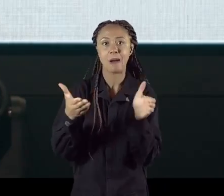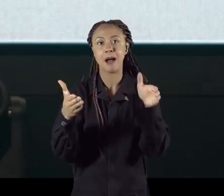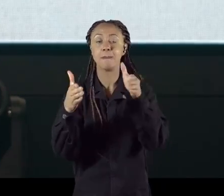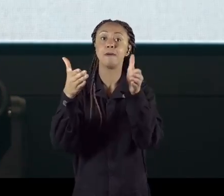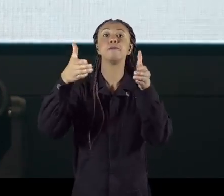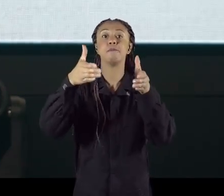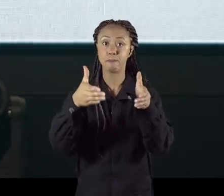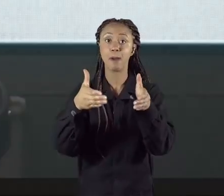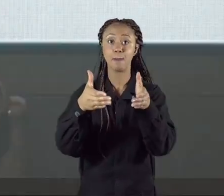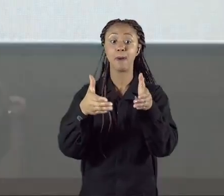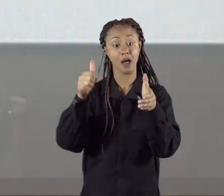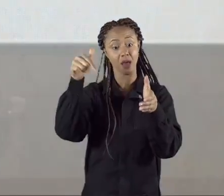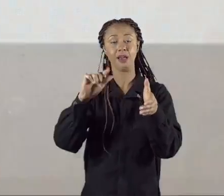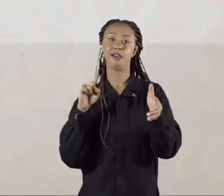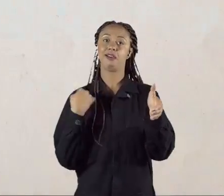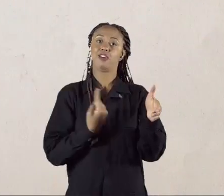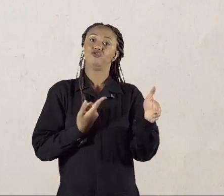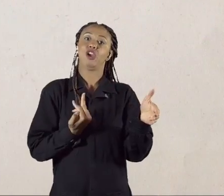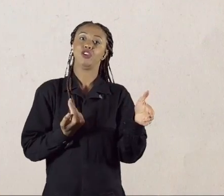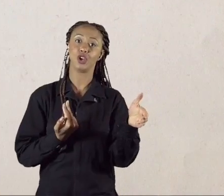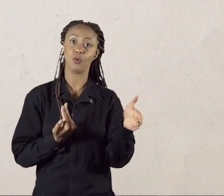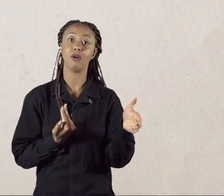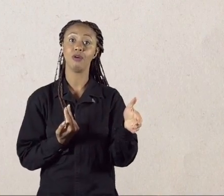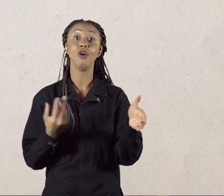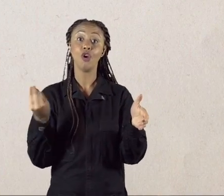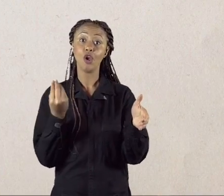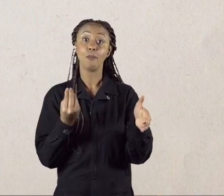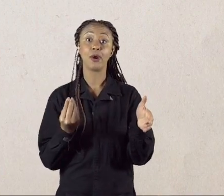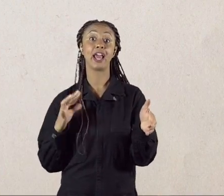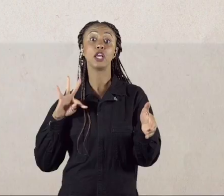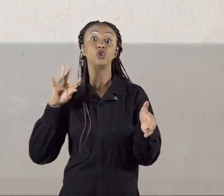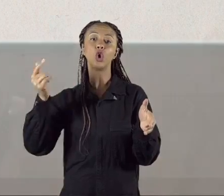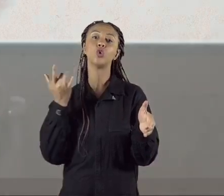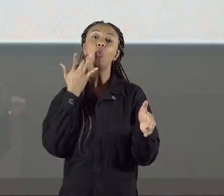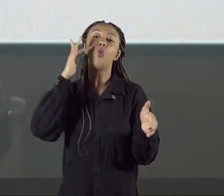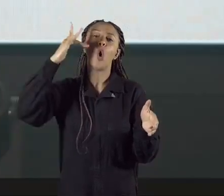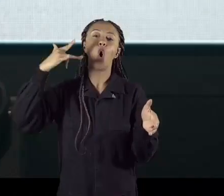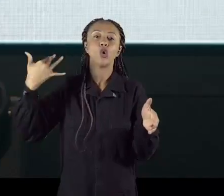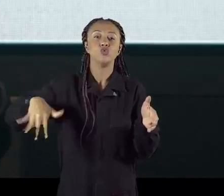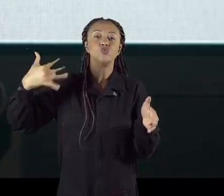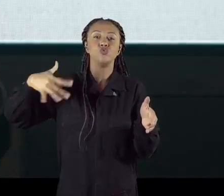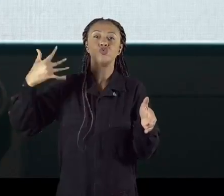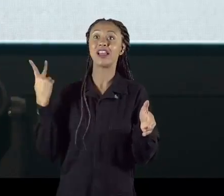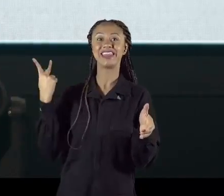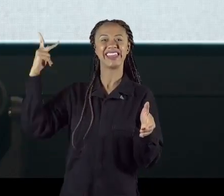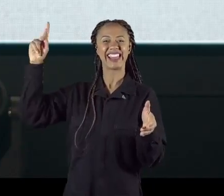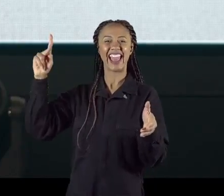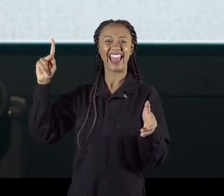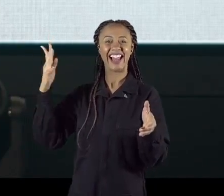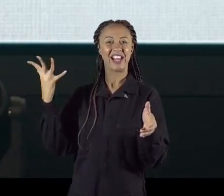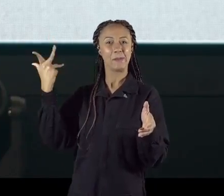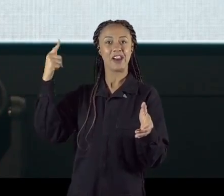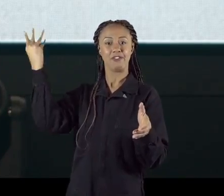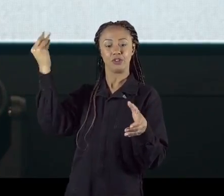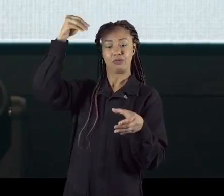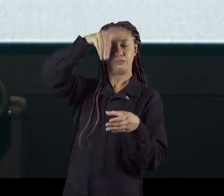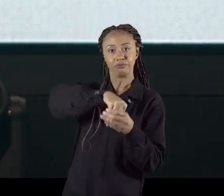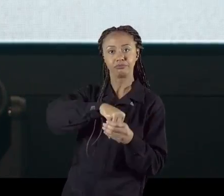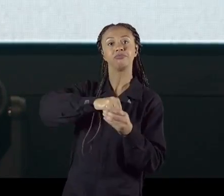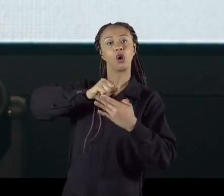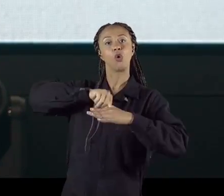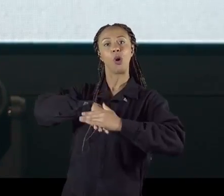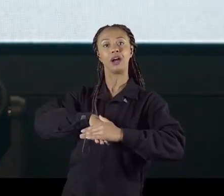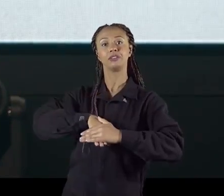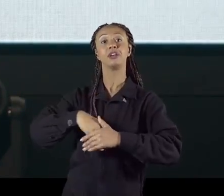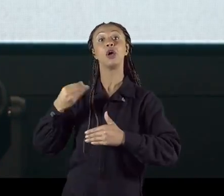dele ali né porque quando eu leio esse texto eu falo Deus graças a Deus que isso não se aplica mim né porque eu não sou atribulada em tudo